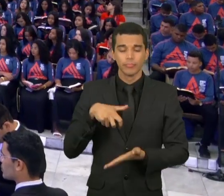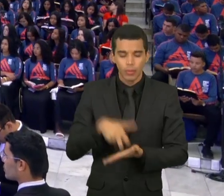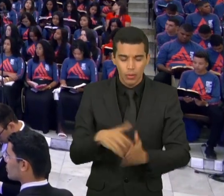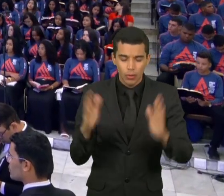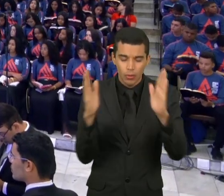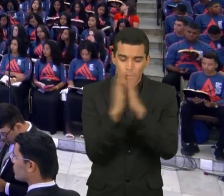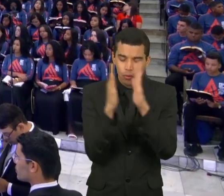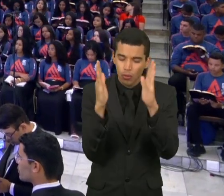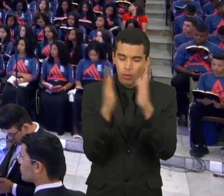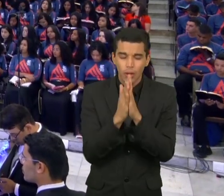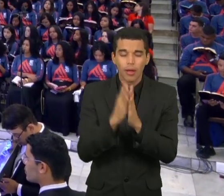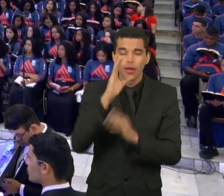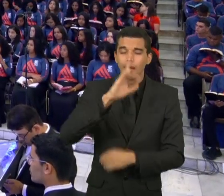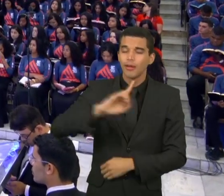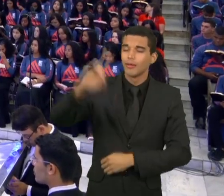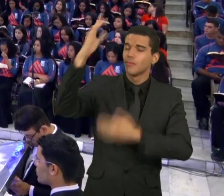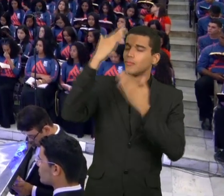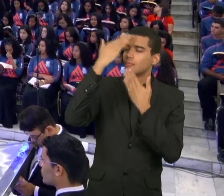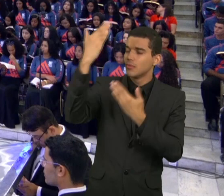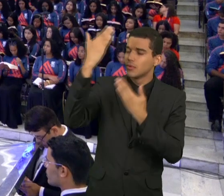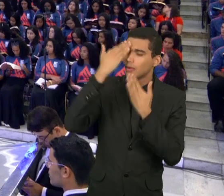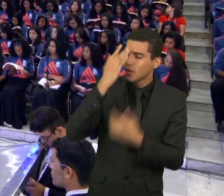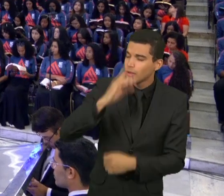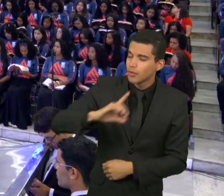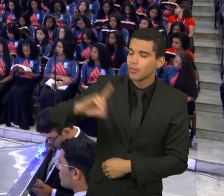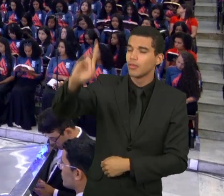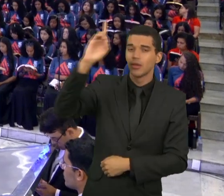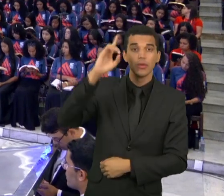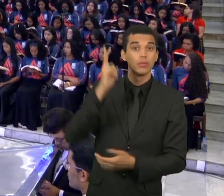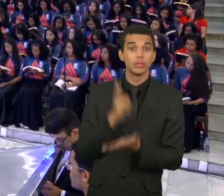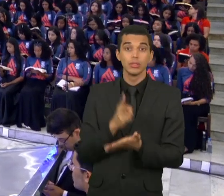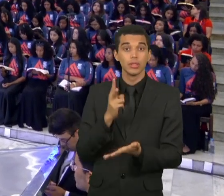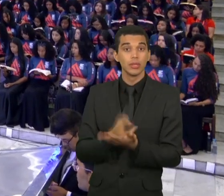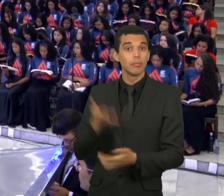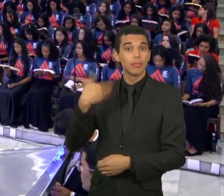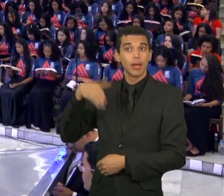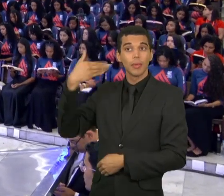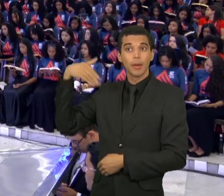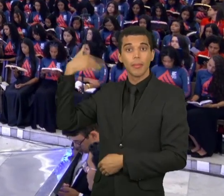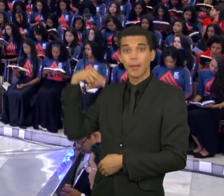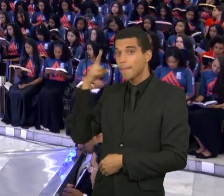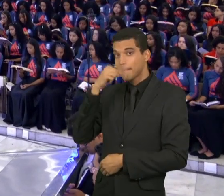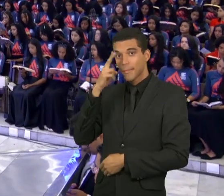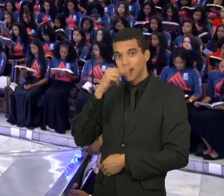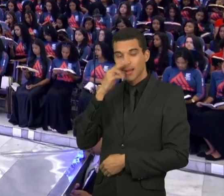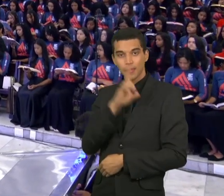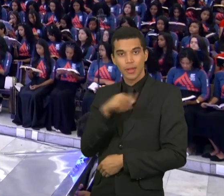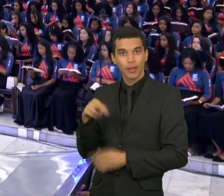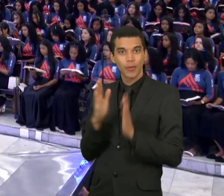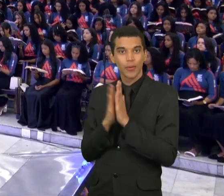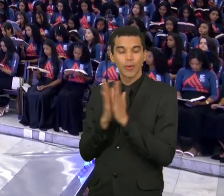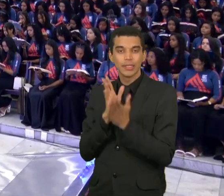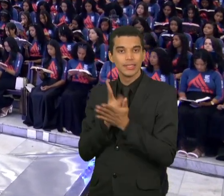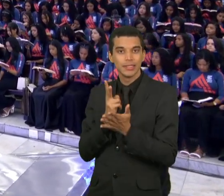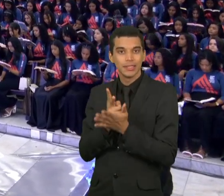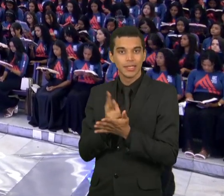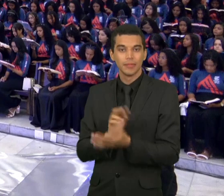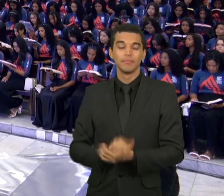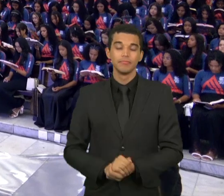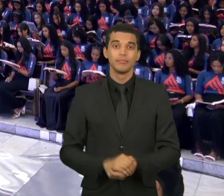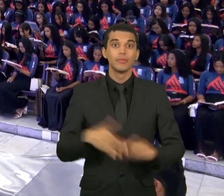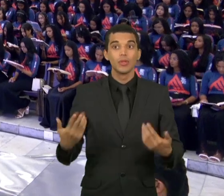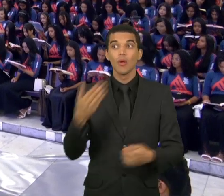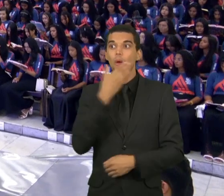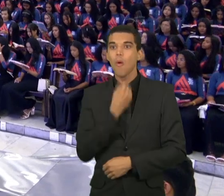graças diante do seu Deus, como também antes costumava fazer. Então aqueles homens foram juntos e acharam